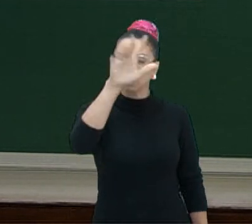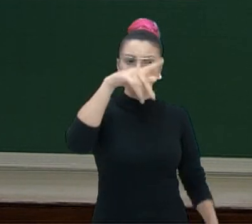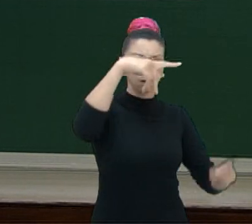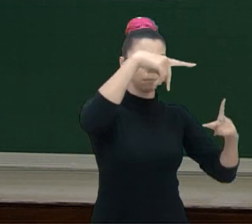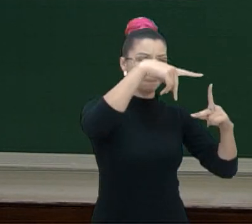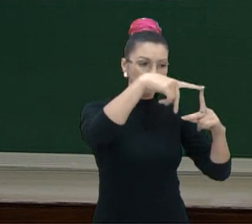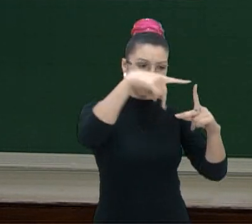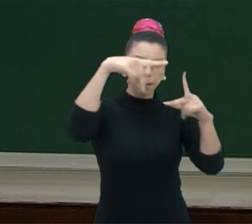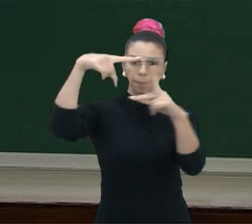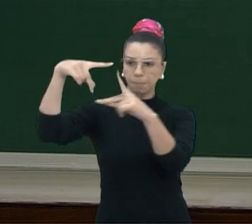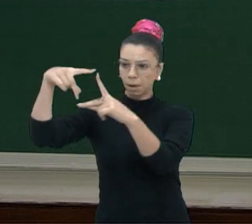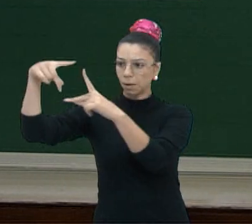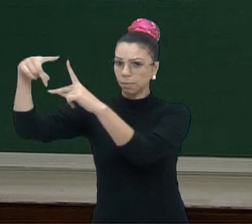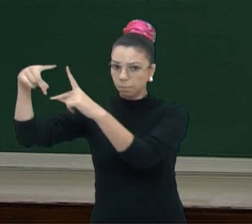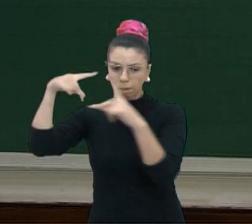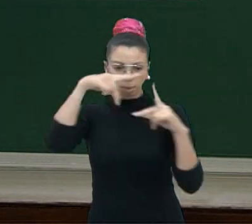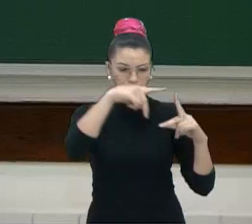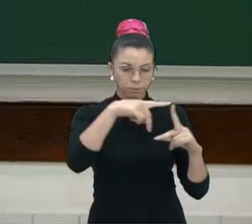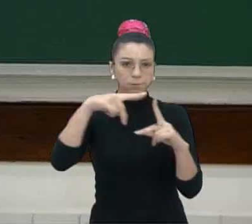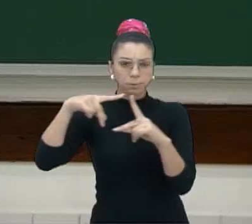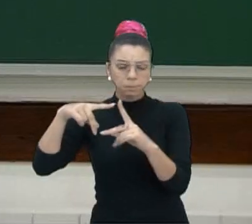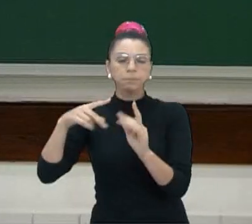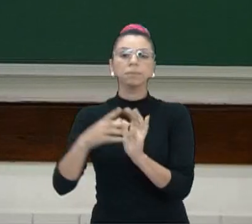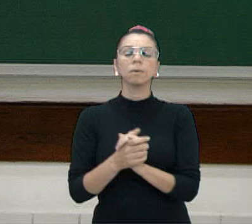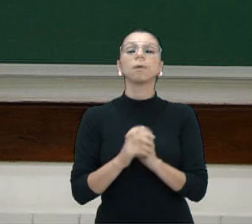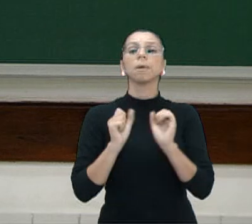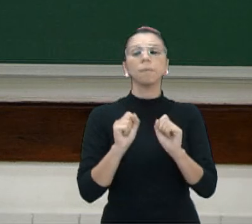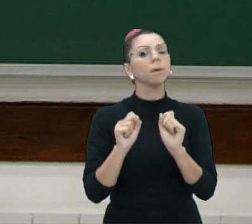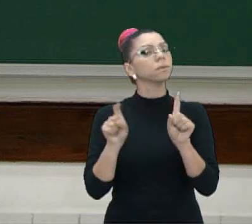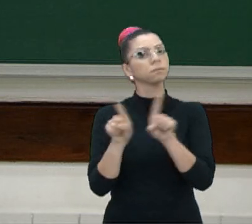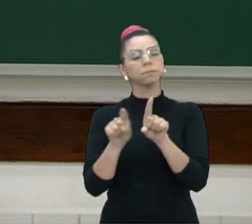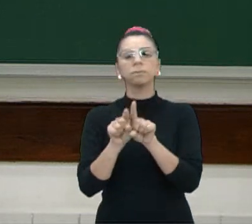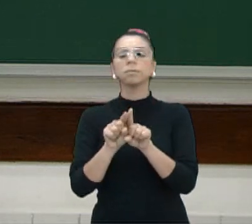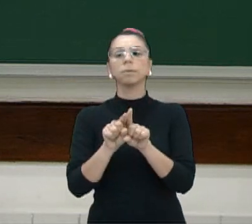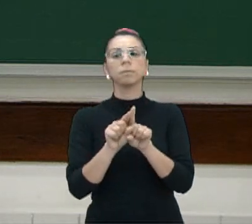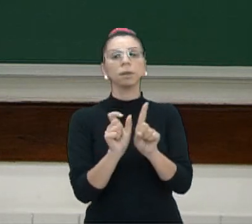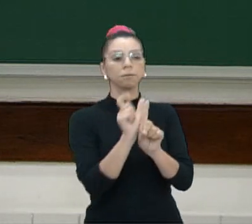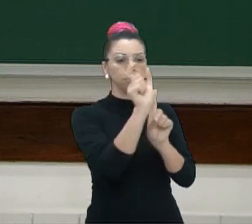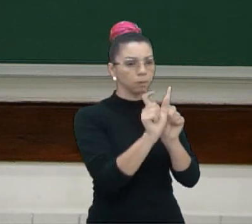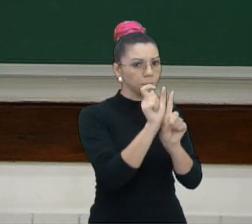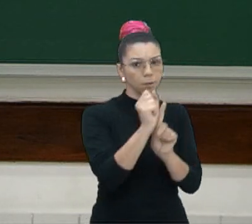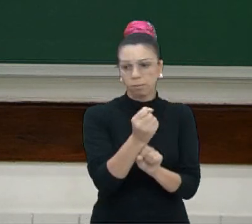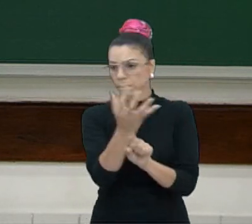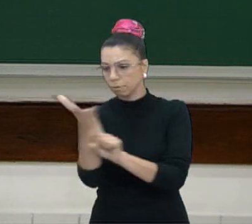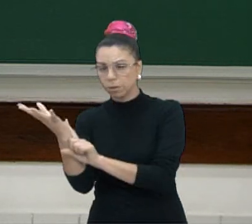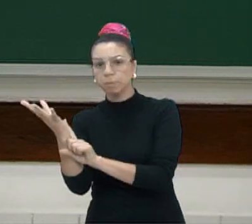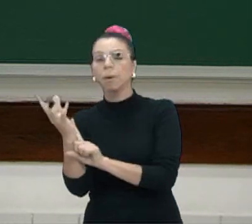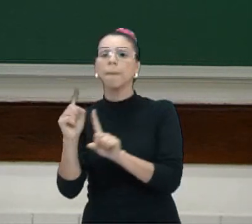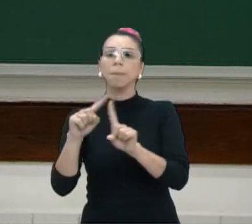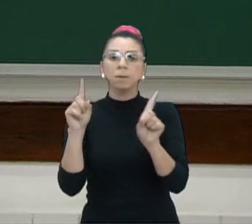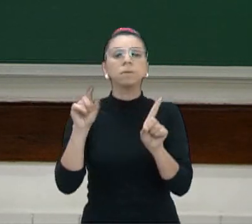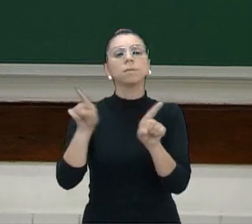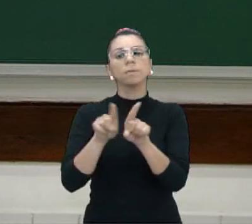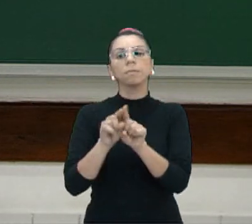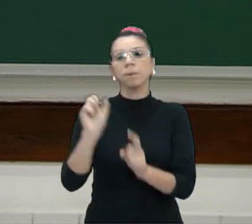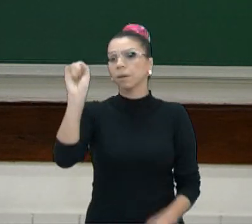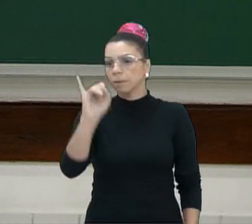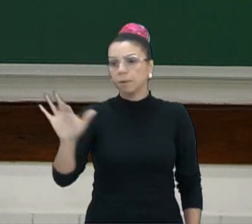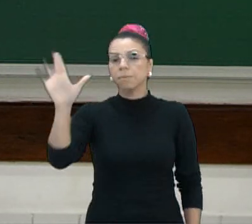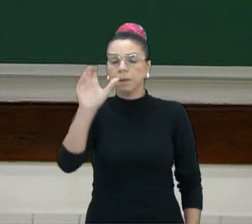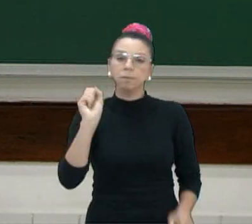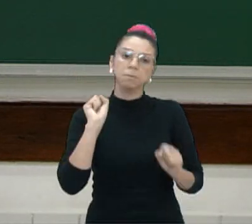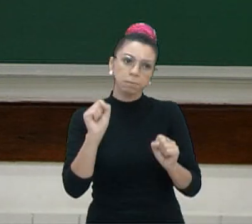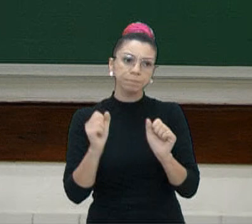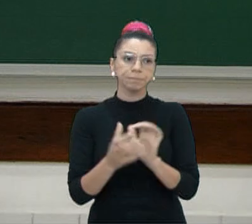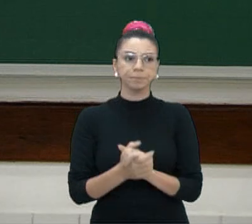verbal, posso, mas eu posso ter também somente com as imagens. Nós também já vimos tirinhas. Tem os filmes em stop